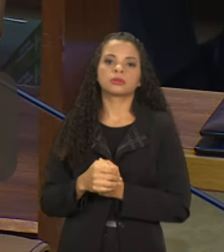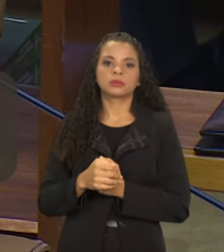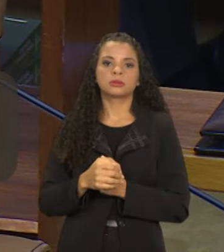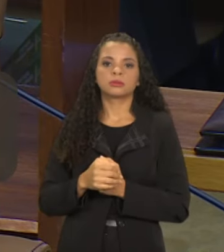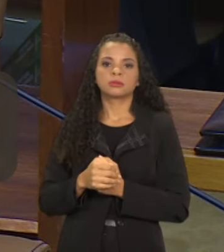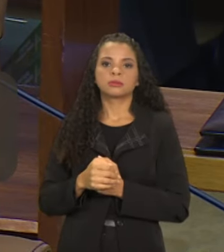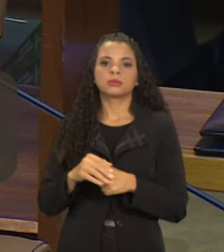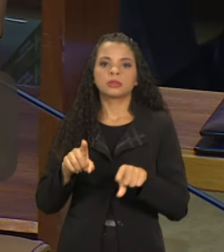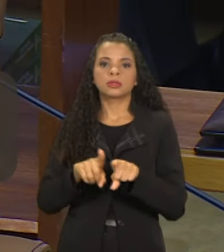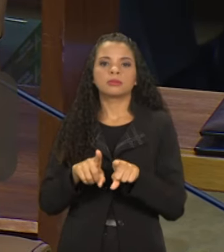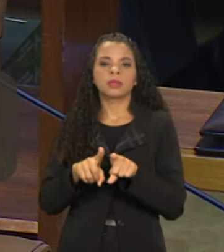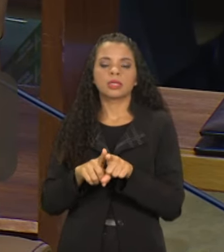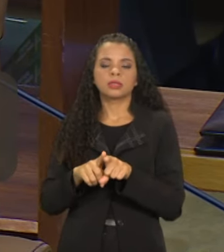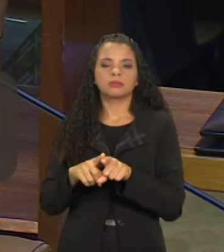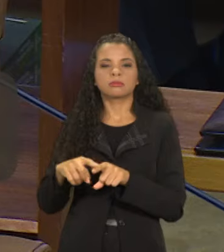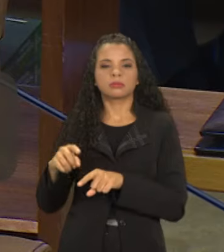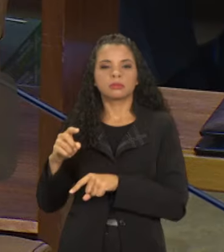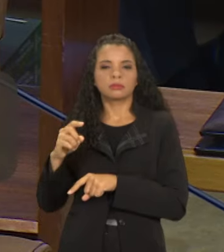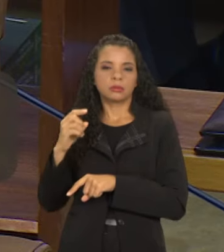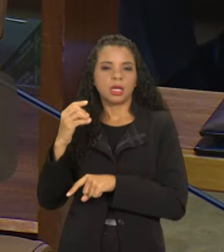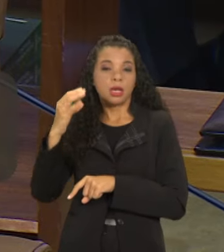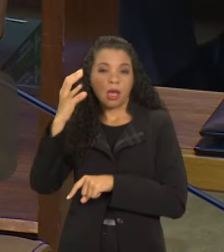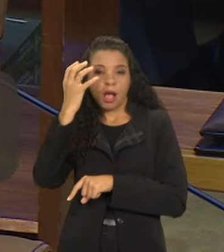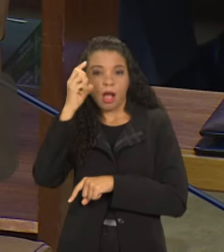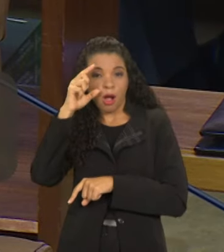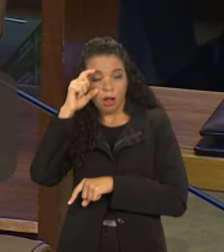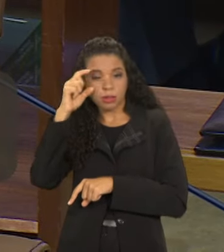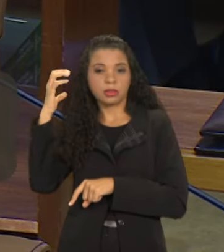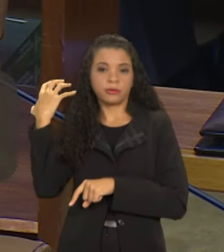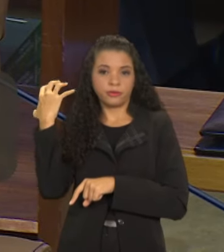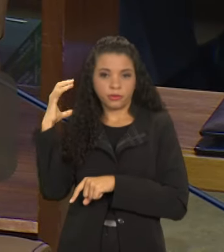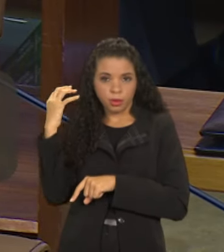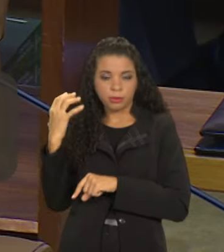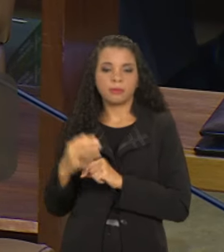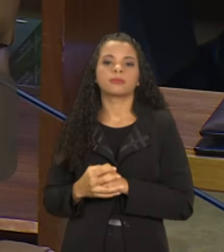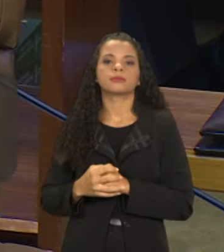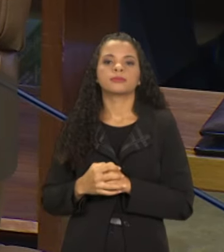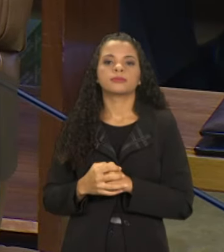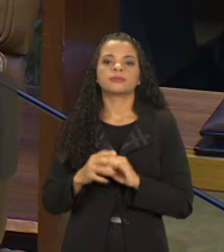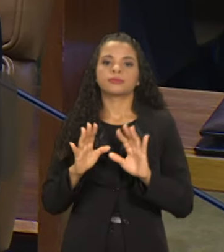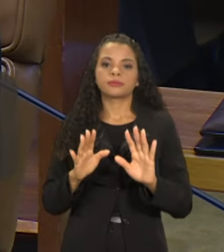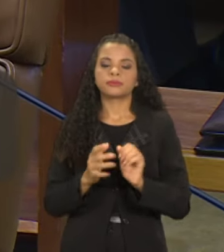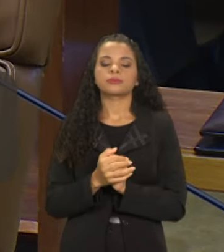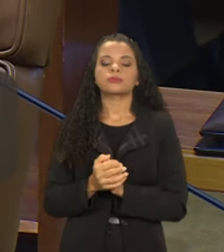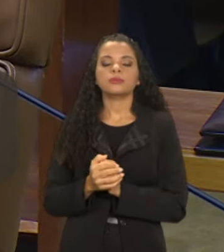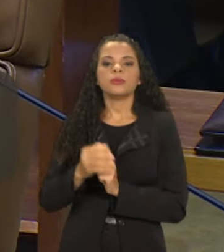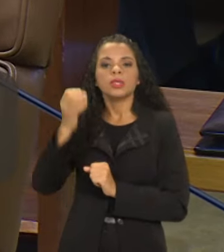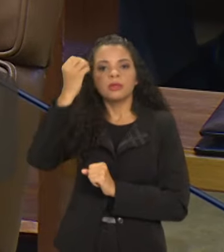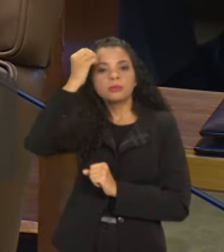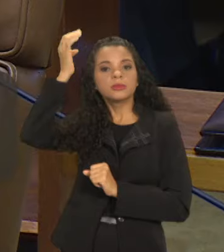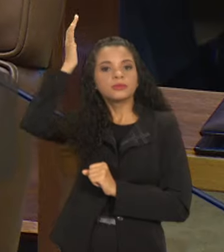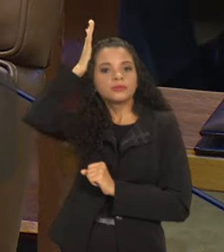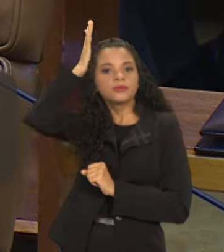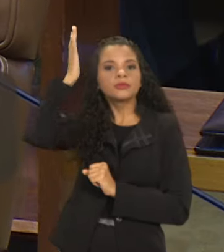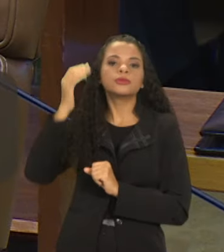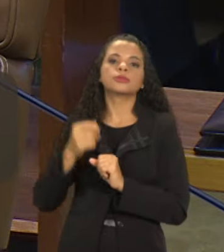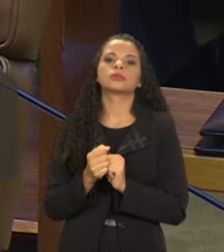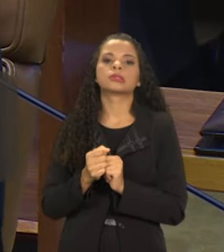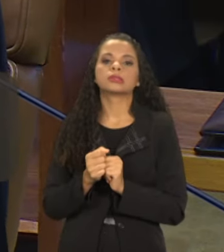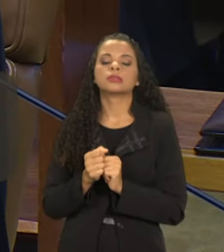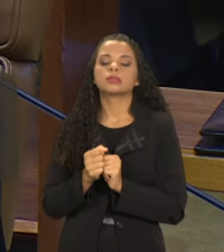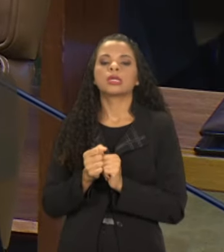da parte da presidência do CNJ. O ministro Fux destacou, depois na gestão